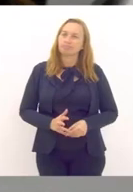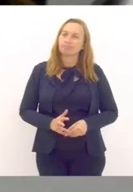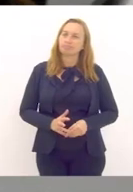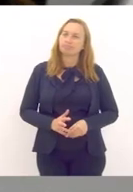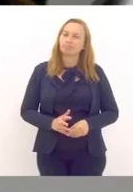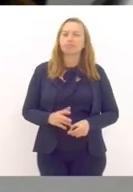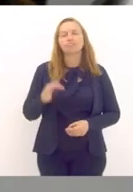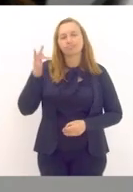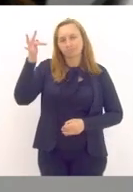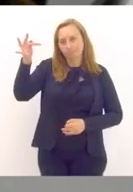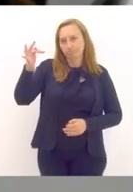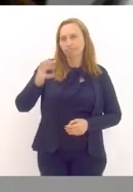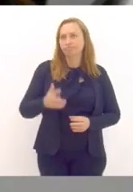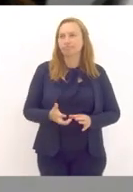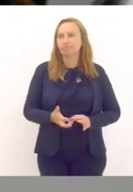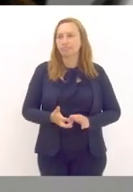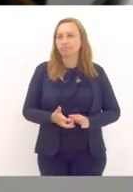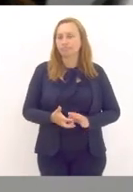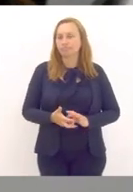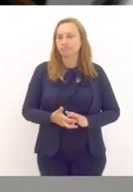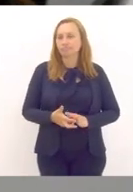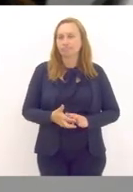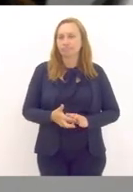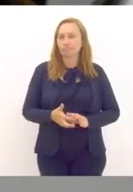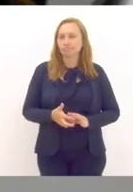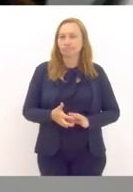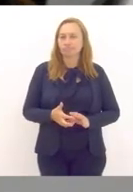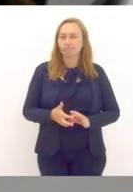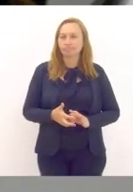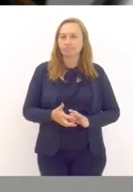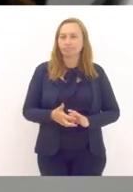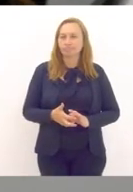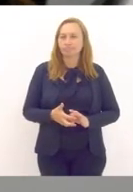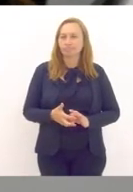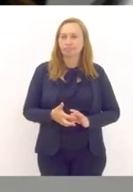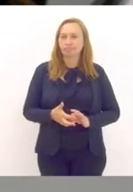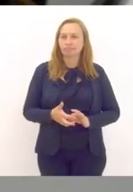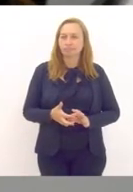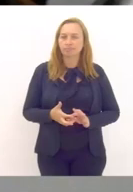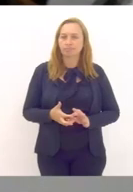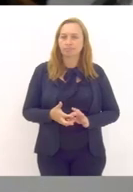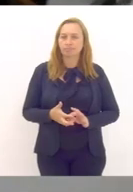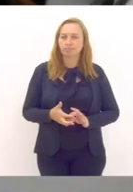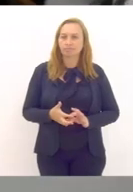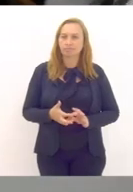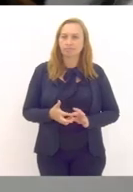para o futuro, deputado André Correia, a gente vai ter que ter metas orçamentárias